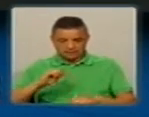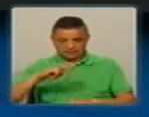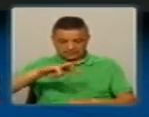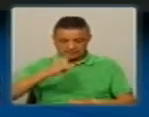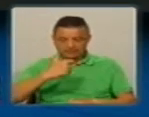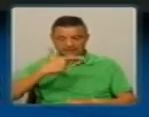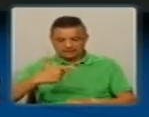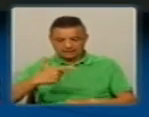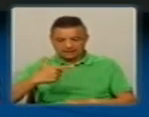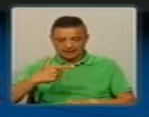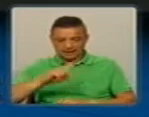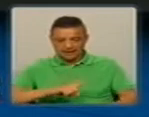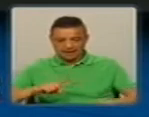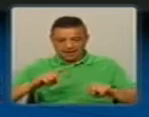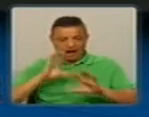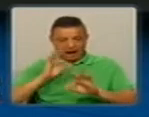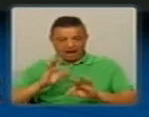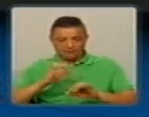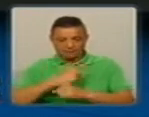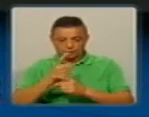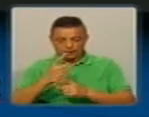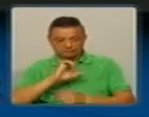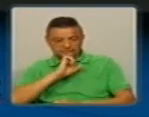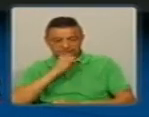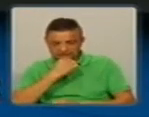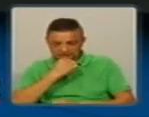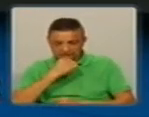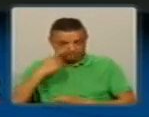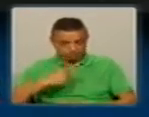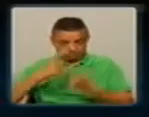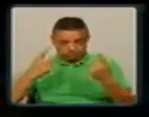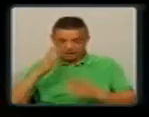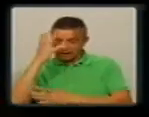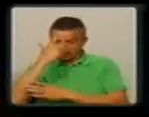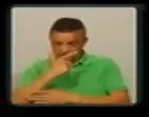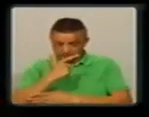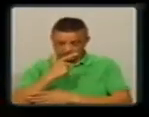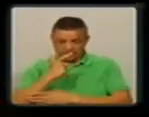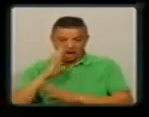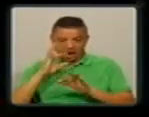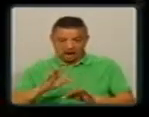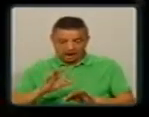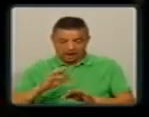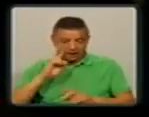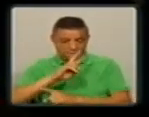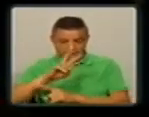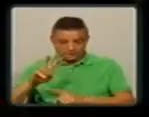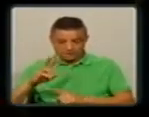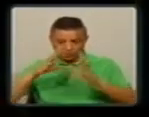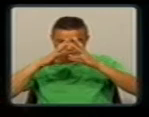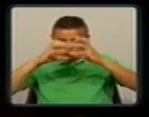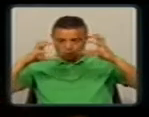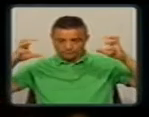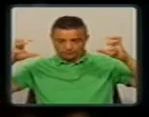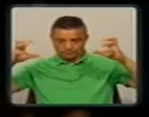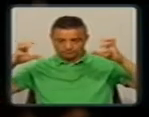Quase parece o agente Smith da Matrix. E, de facto, é tão misterioso como essa personagem da Matrix. O que nós estamos a ver neste momento é uma nuvem,